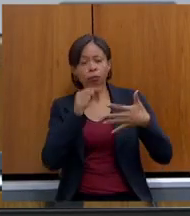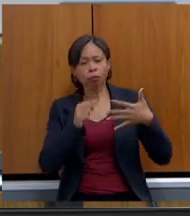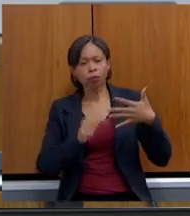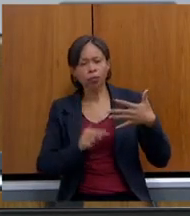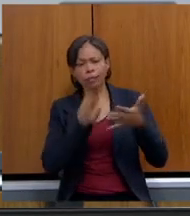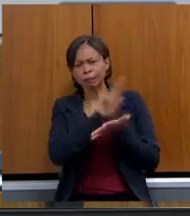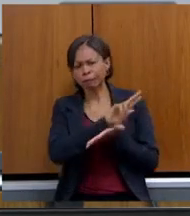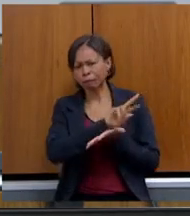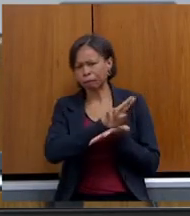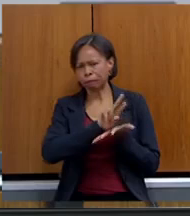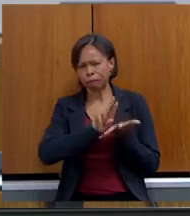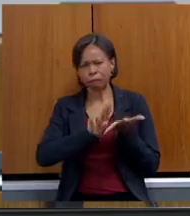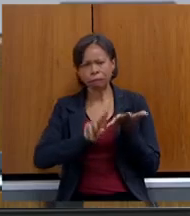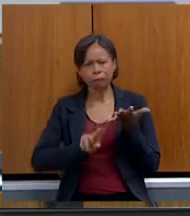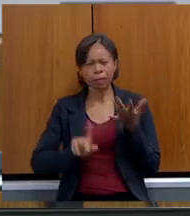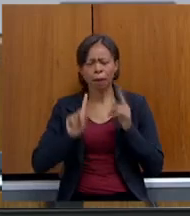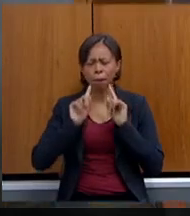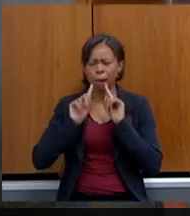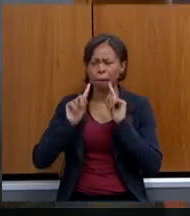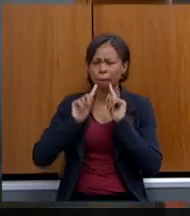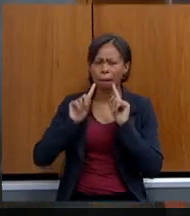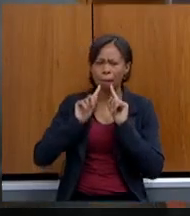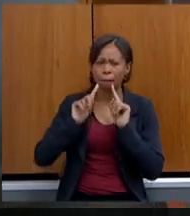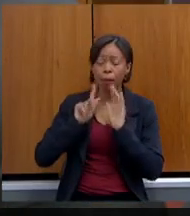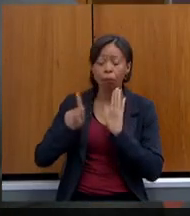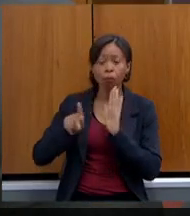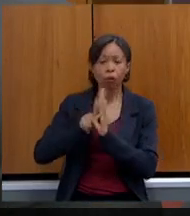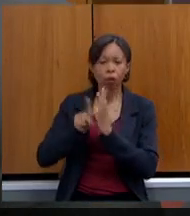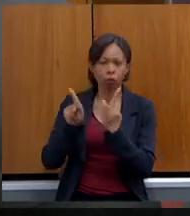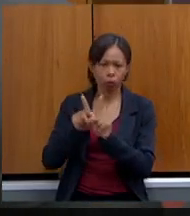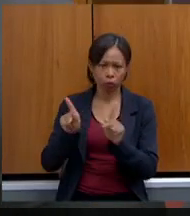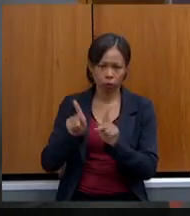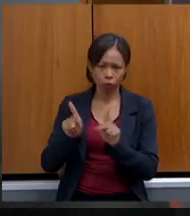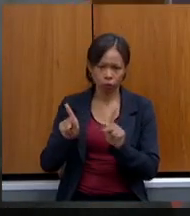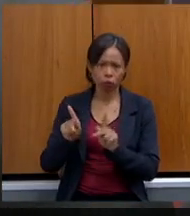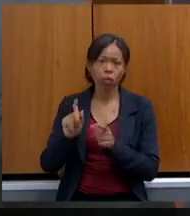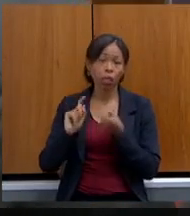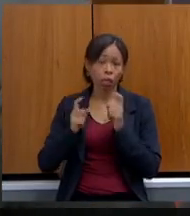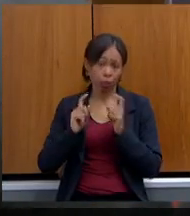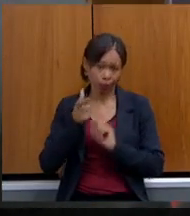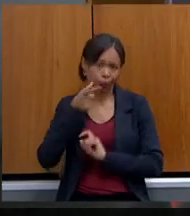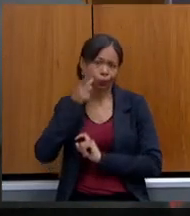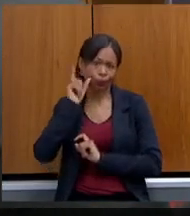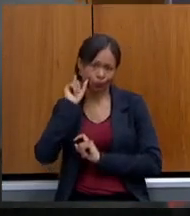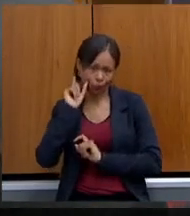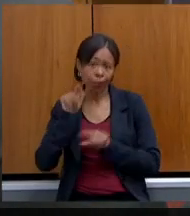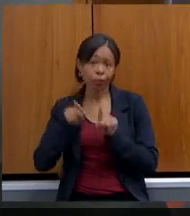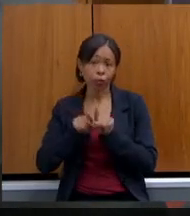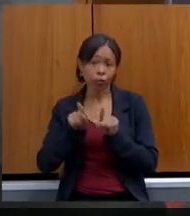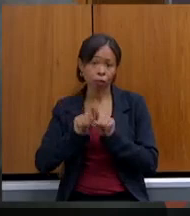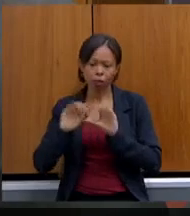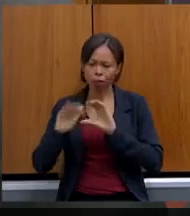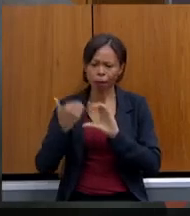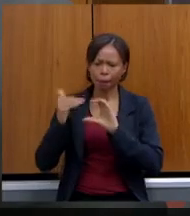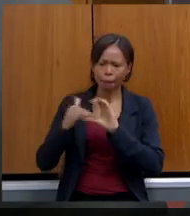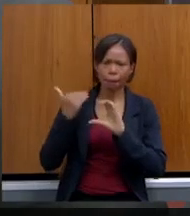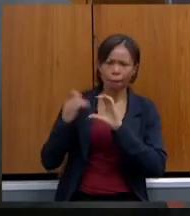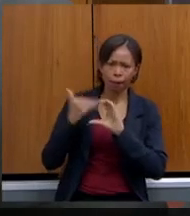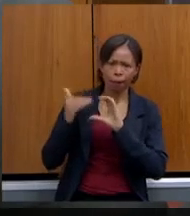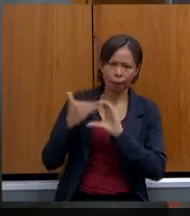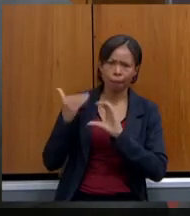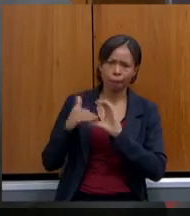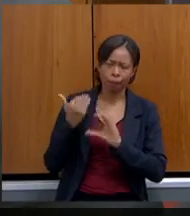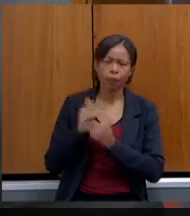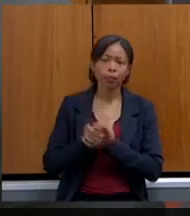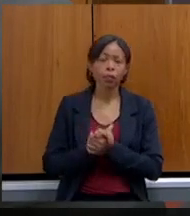centenas de manifestações professores não só nessa reunião mas de envios de e-mail nosso gabinete vou ler aqui só